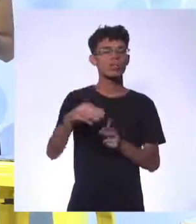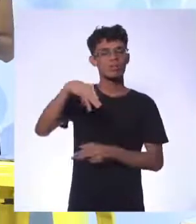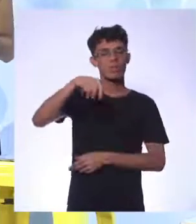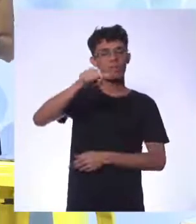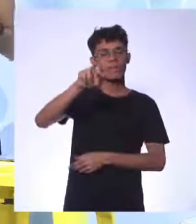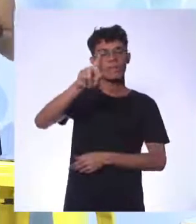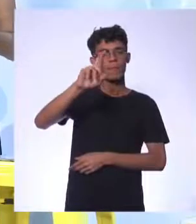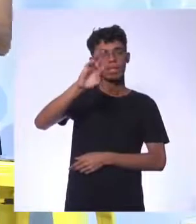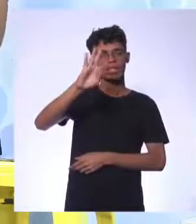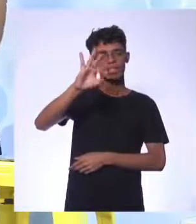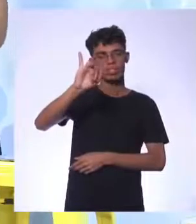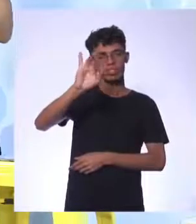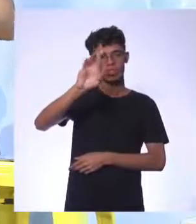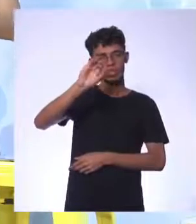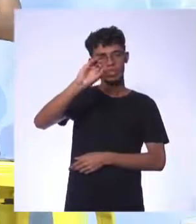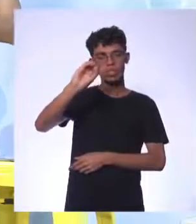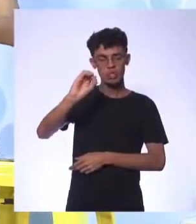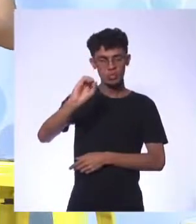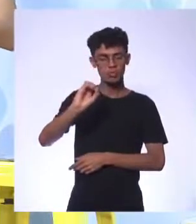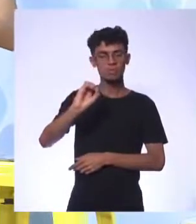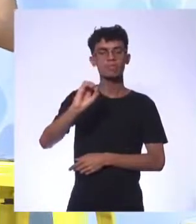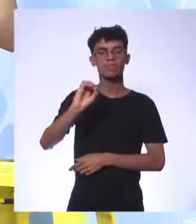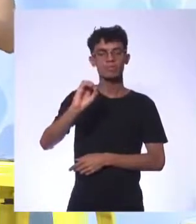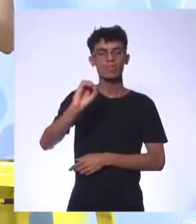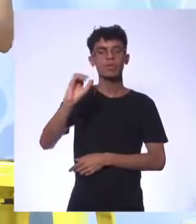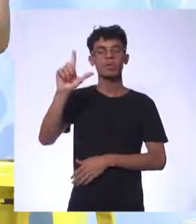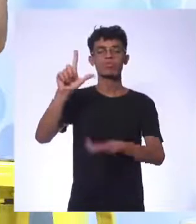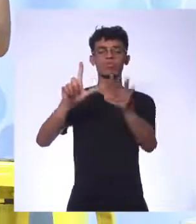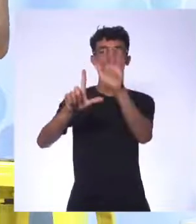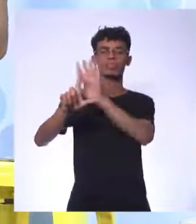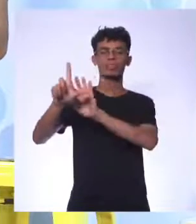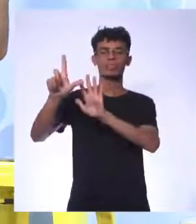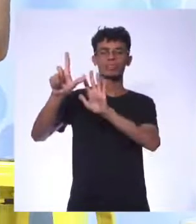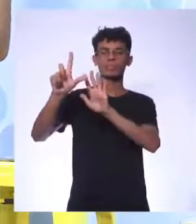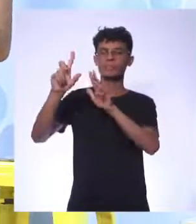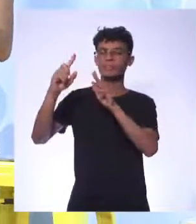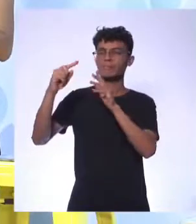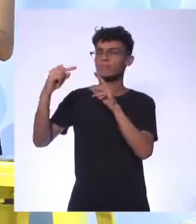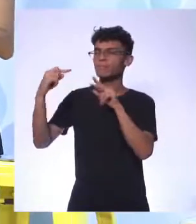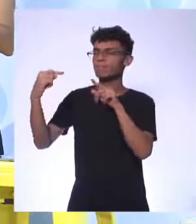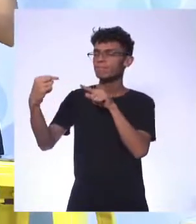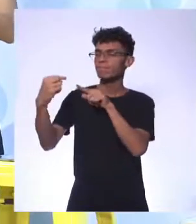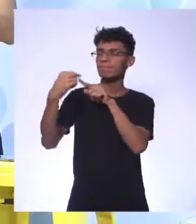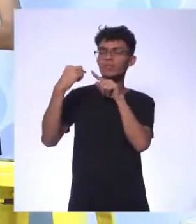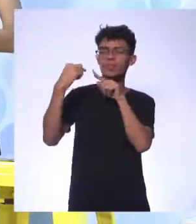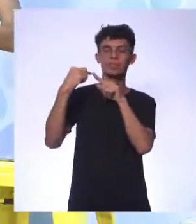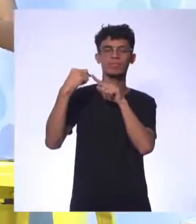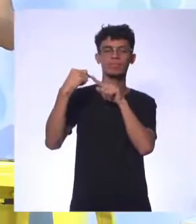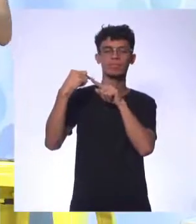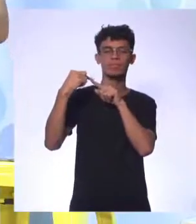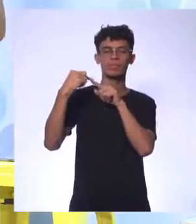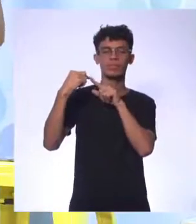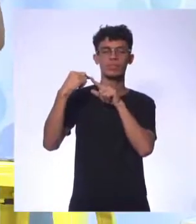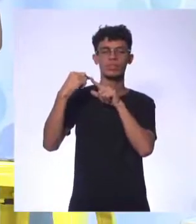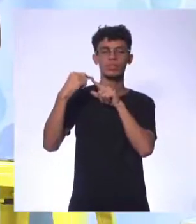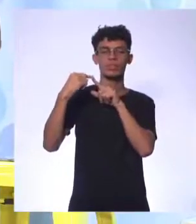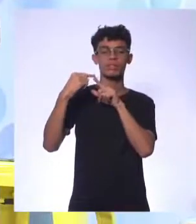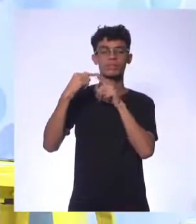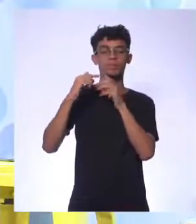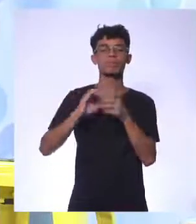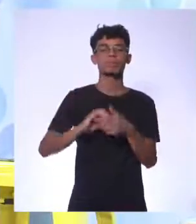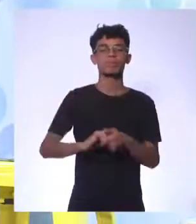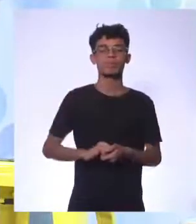mártir, né? E tentou-se fazer essa conexão dessas duas figuras aí para reforçar,